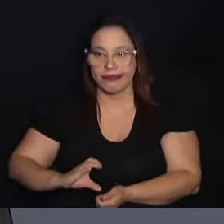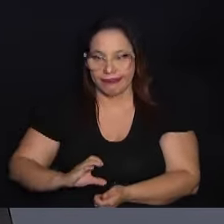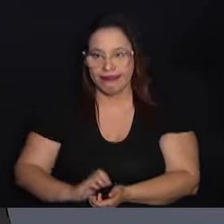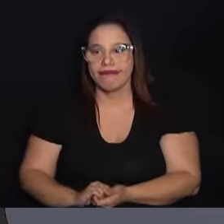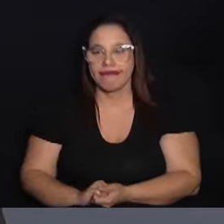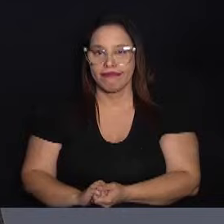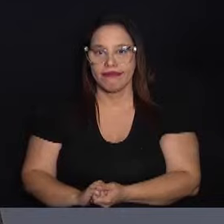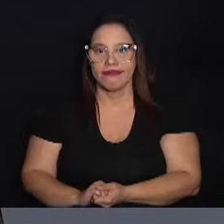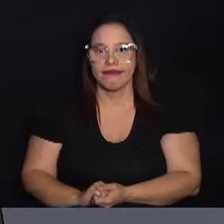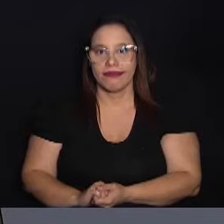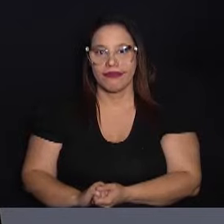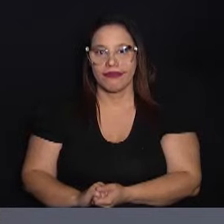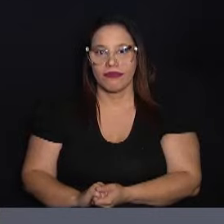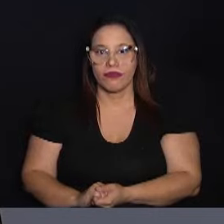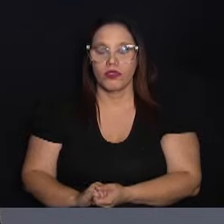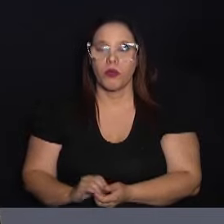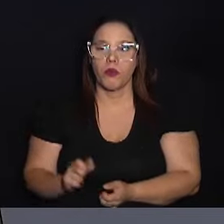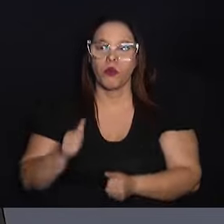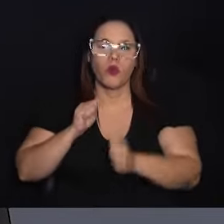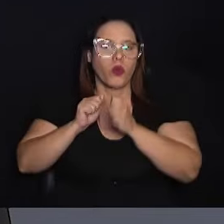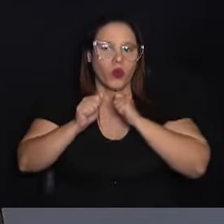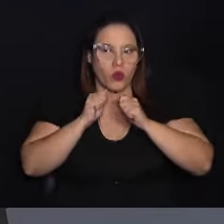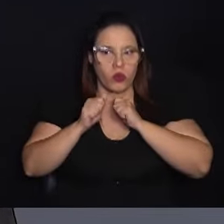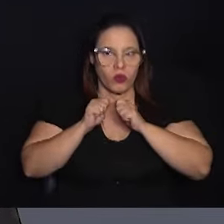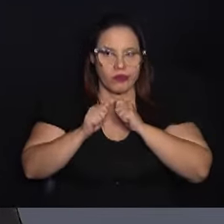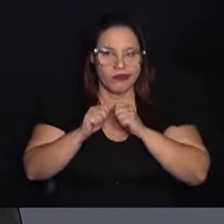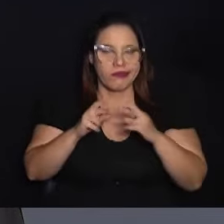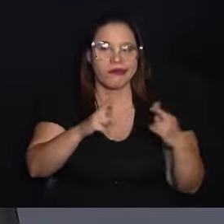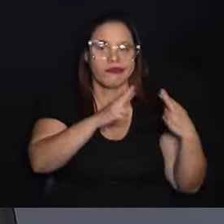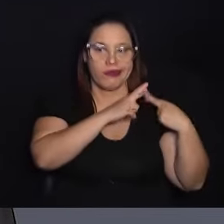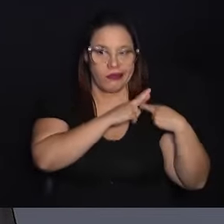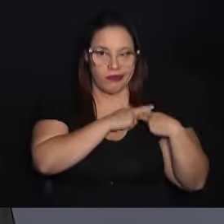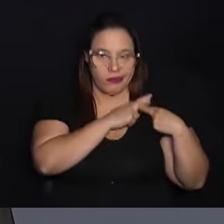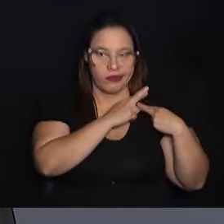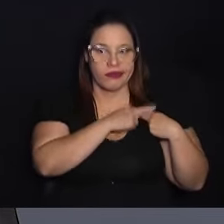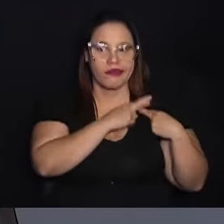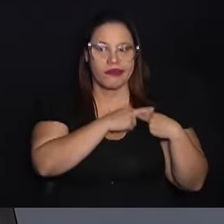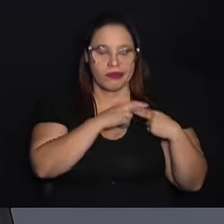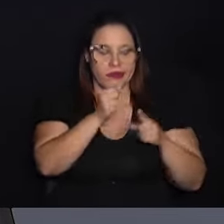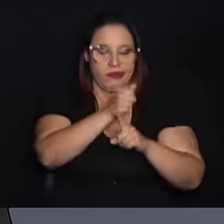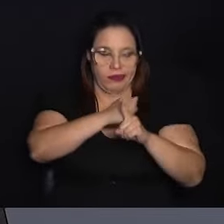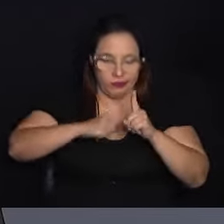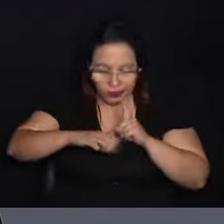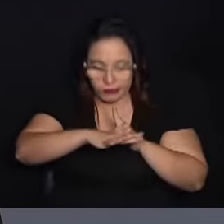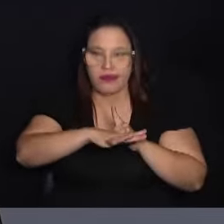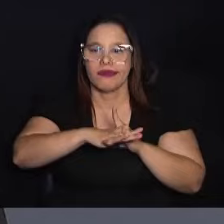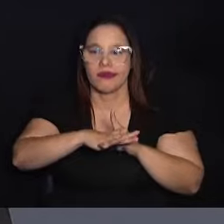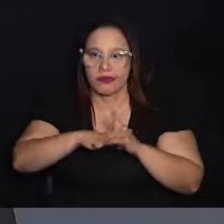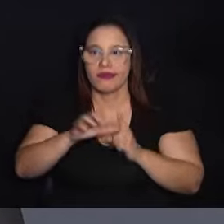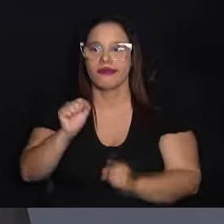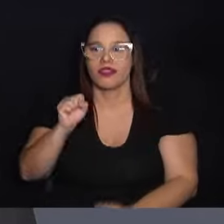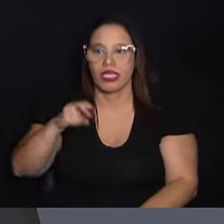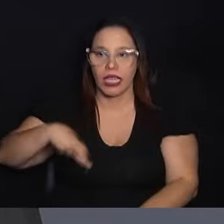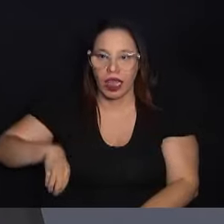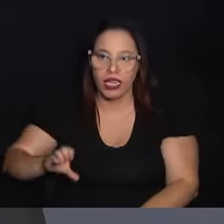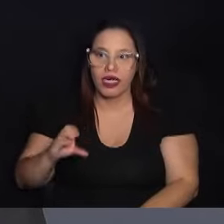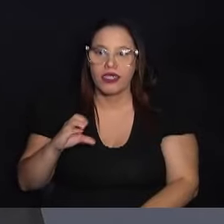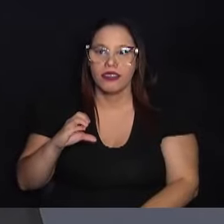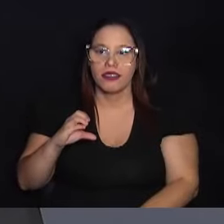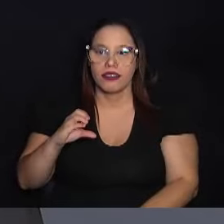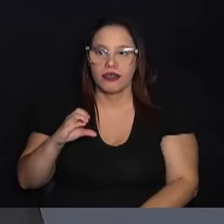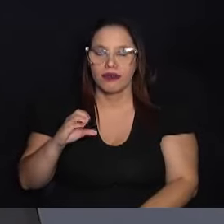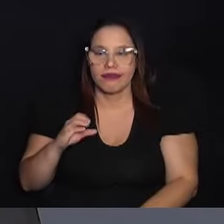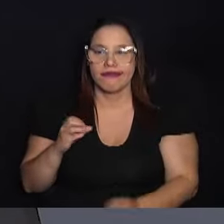posicionamento, ética, cidadania, até ele frequentar uma entrevista. Então, uma responsabilidade social